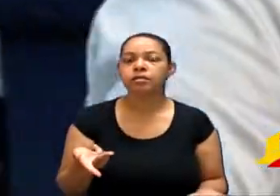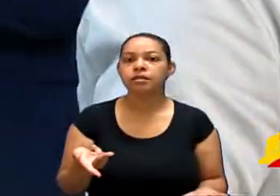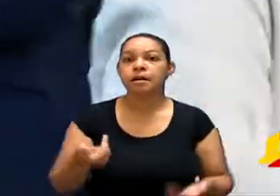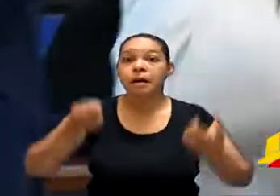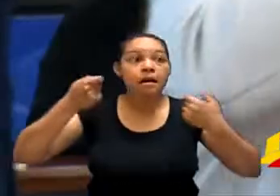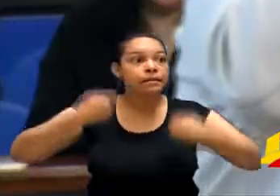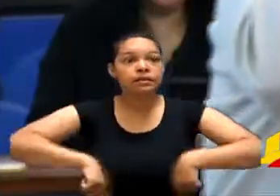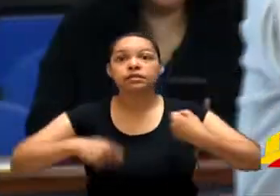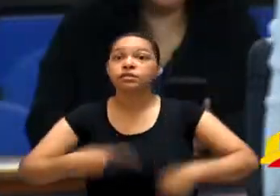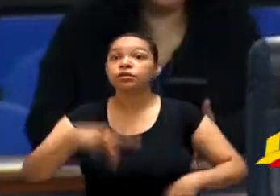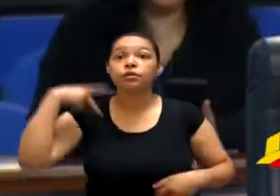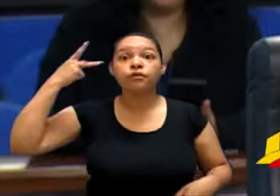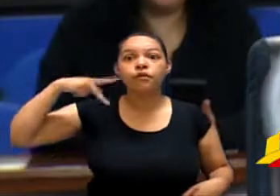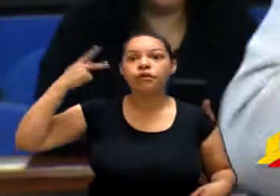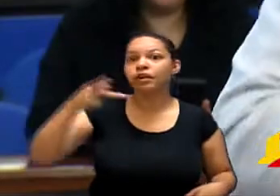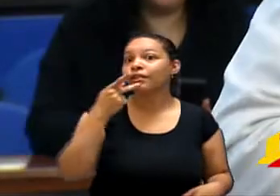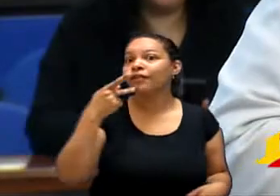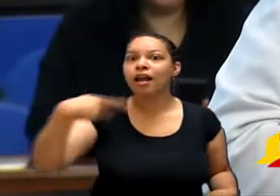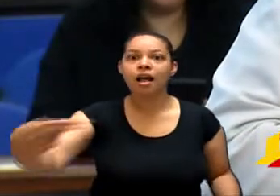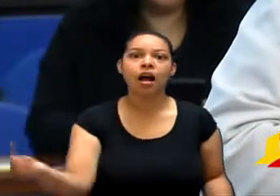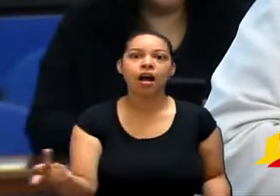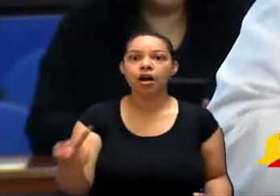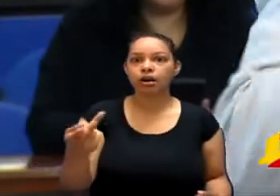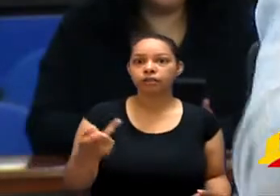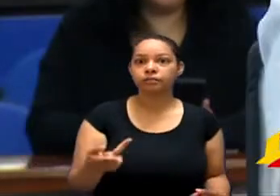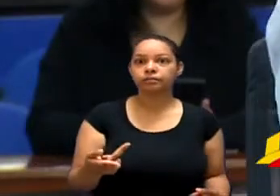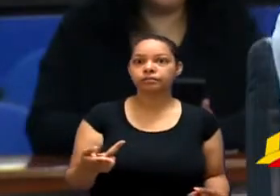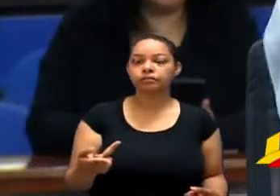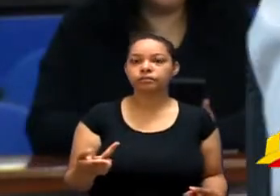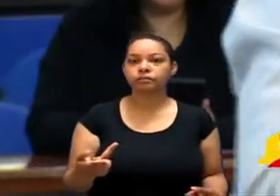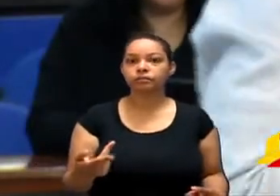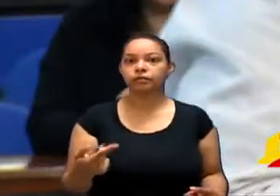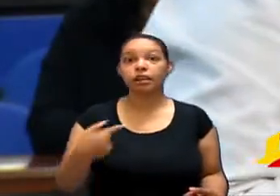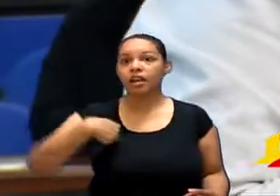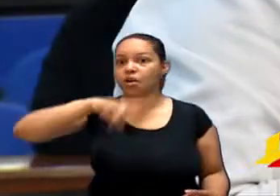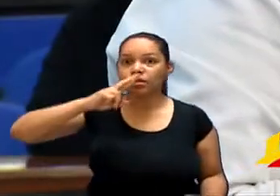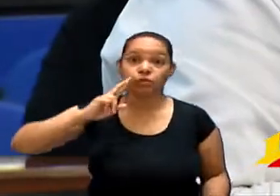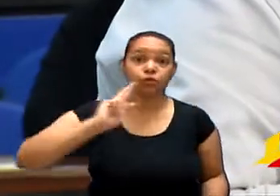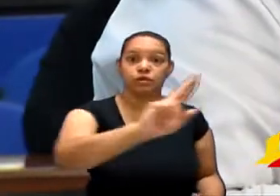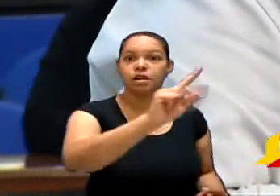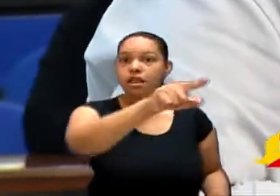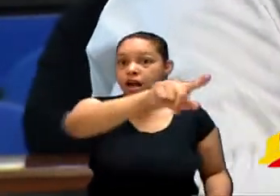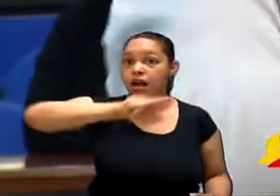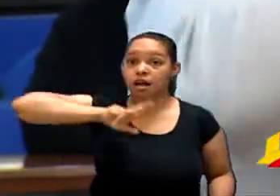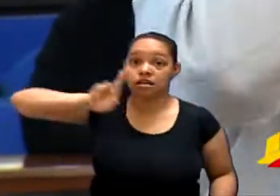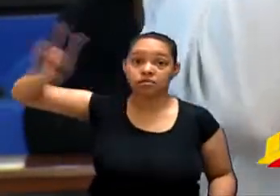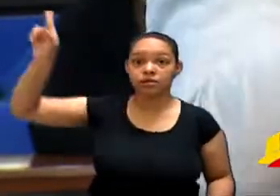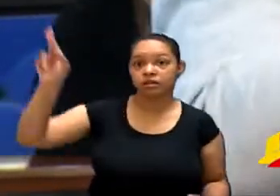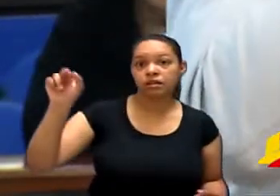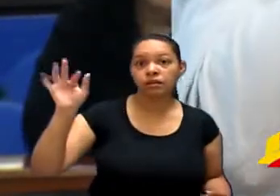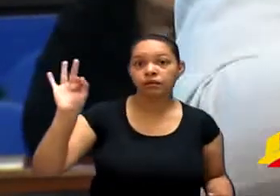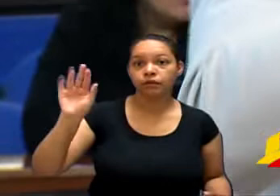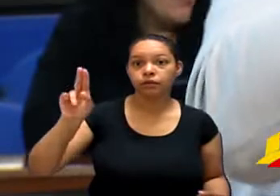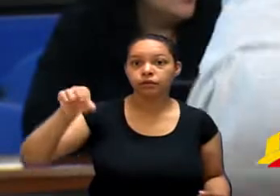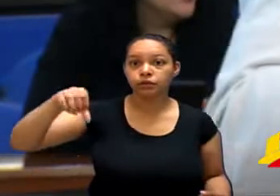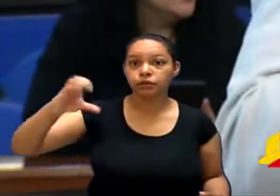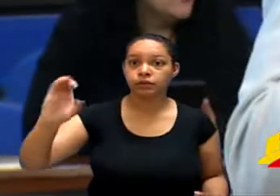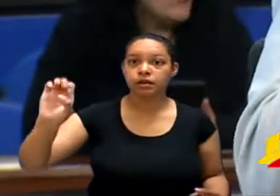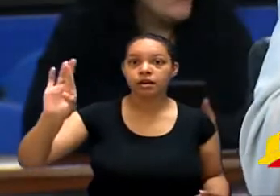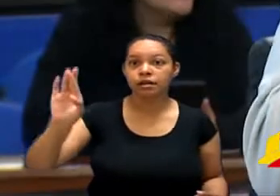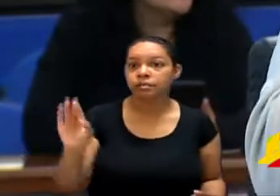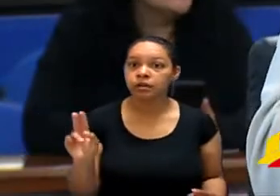vereador quem tem que falar é o presidente do sindicato Obrigado mas eu não tenho que responder pela então é essa a questão